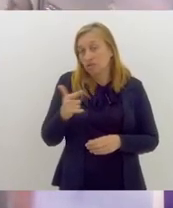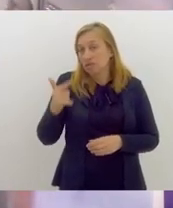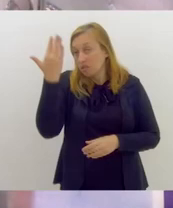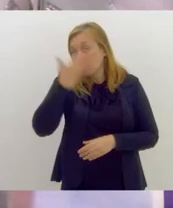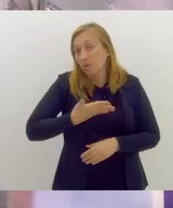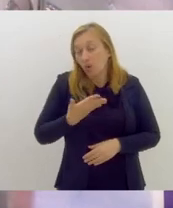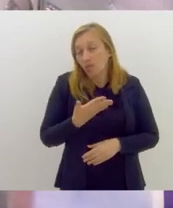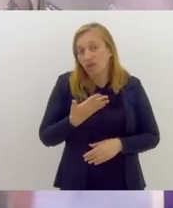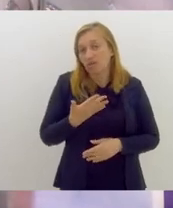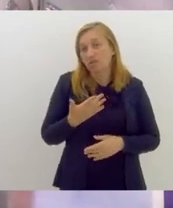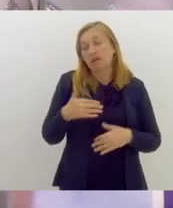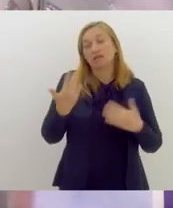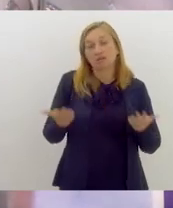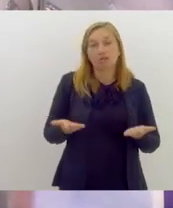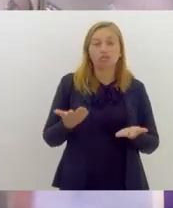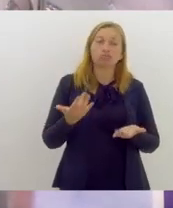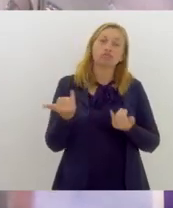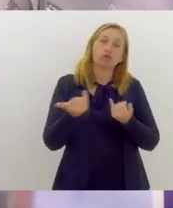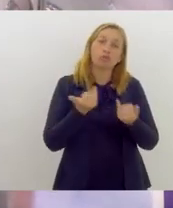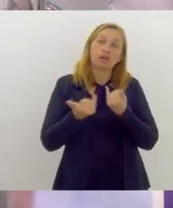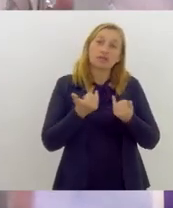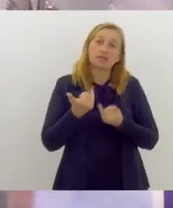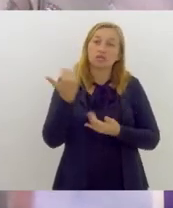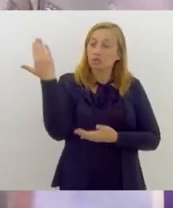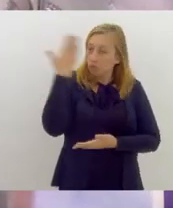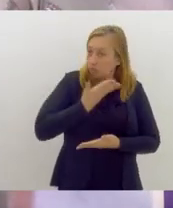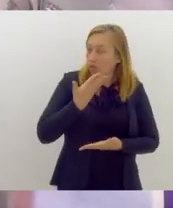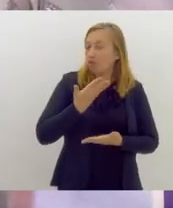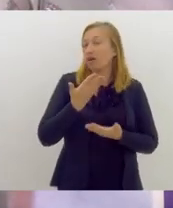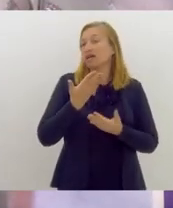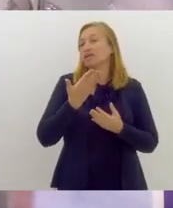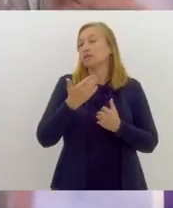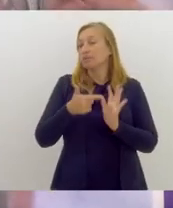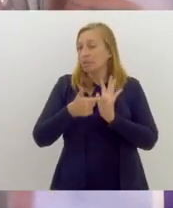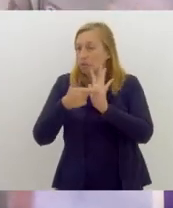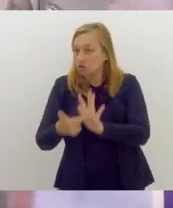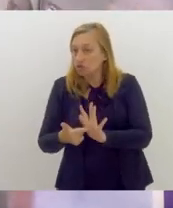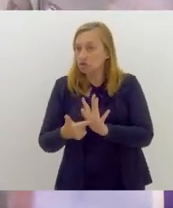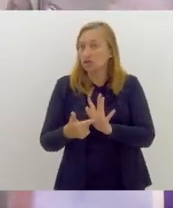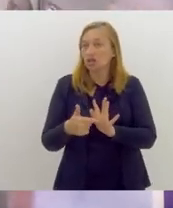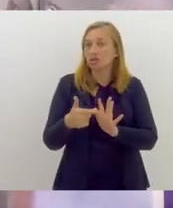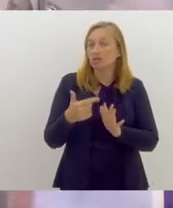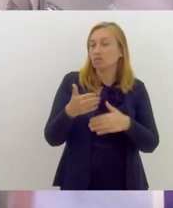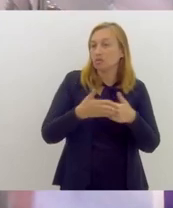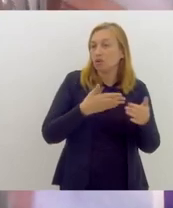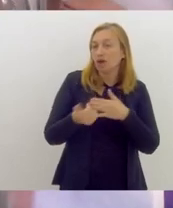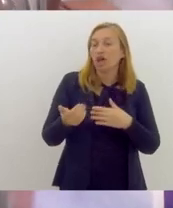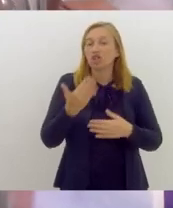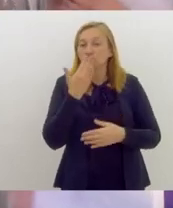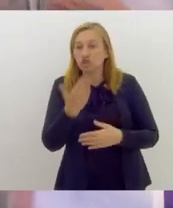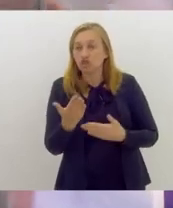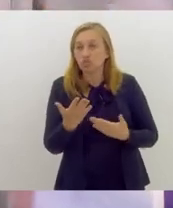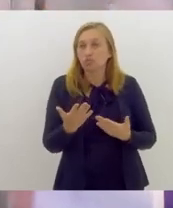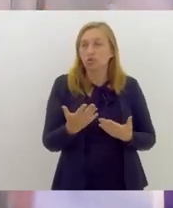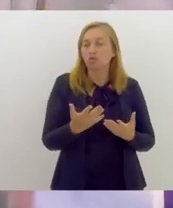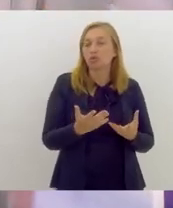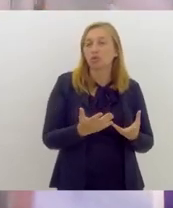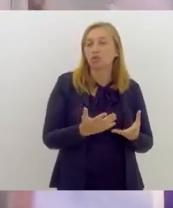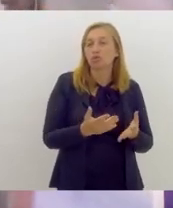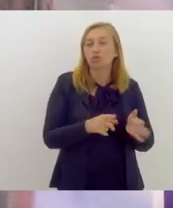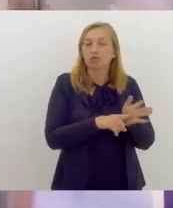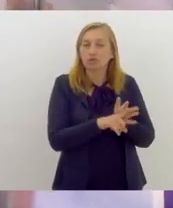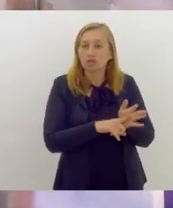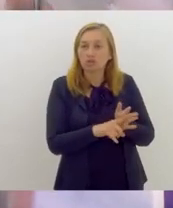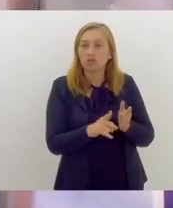institucionalmente eu não tenho nenhuma informação é para passar a respeito de qualquer tipo de conjuntura seja de mitigação